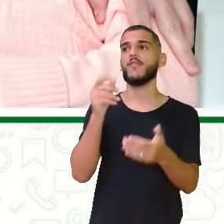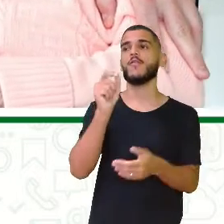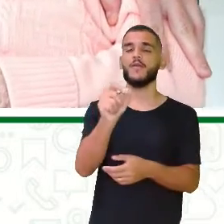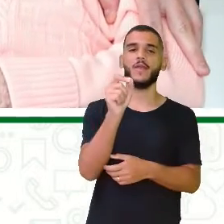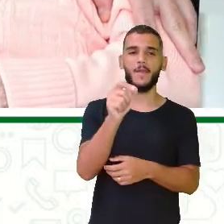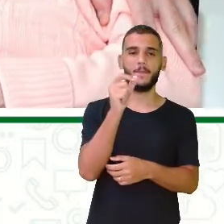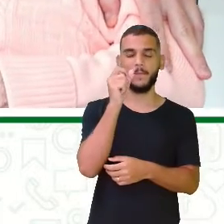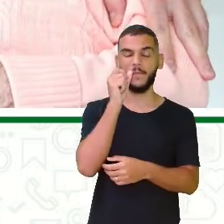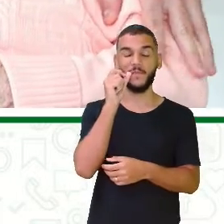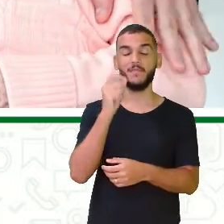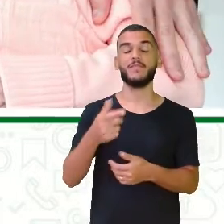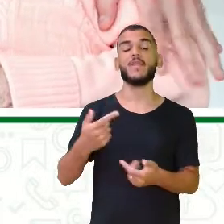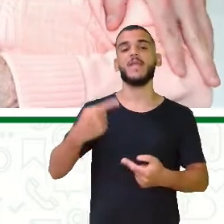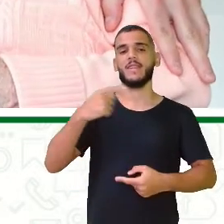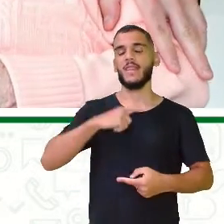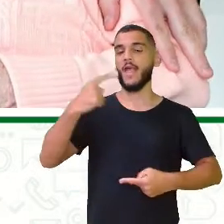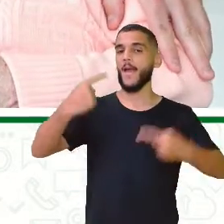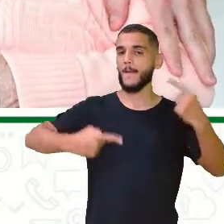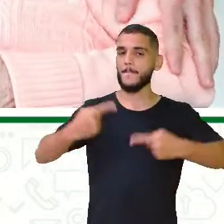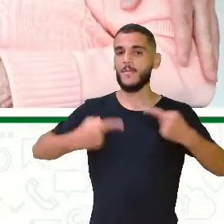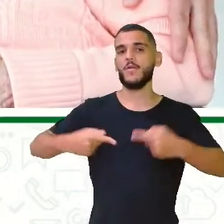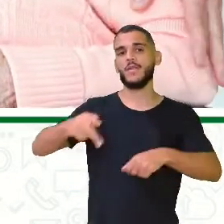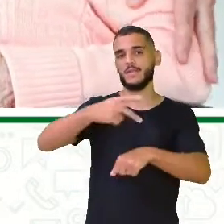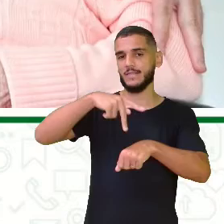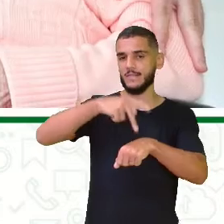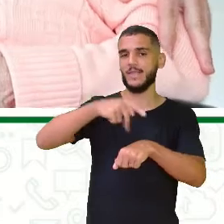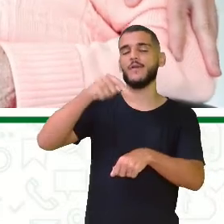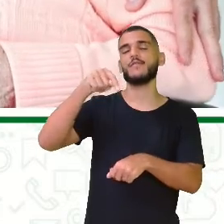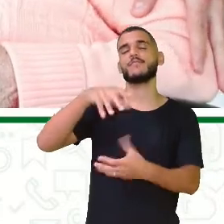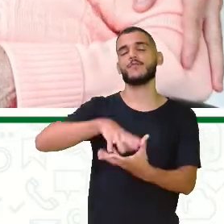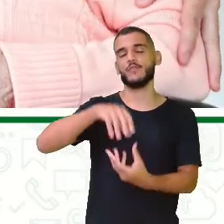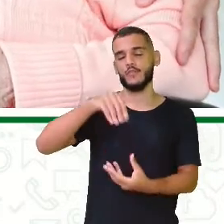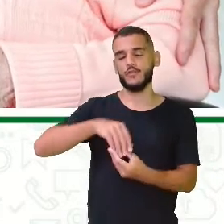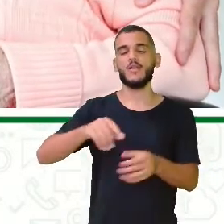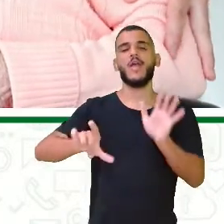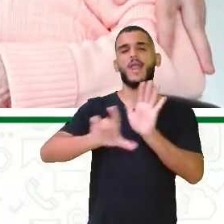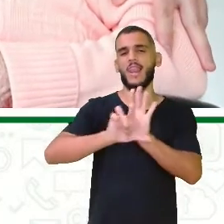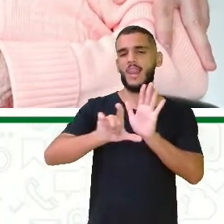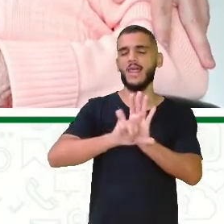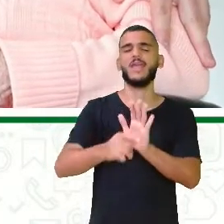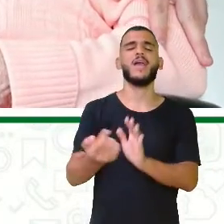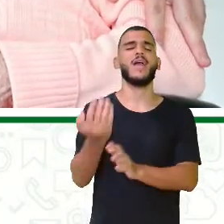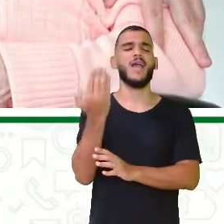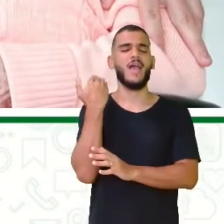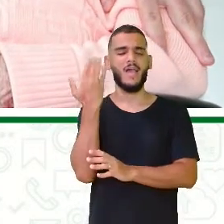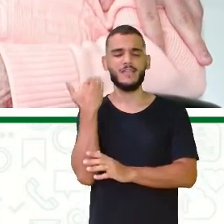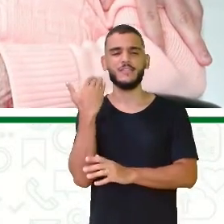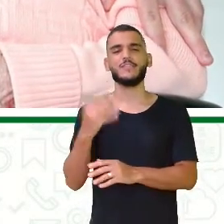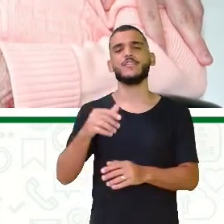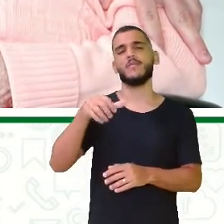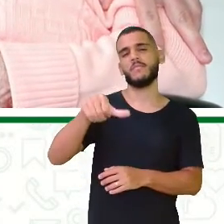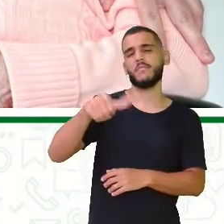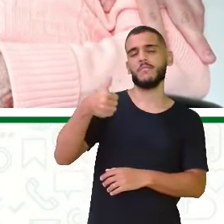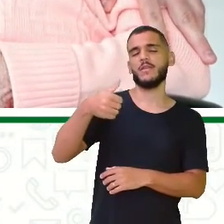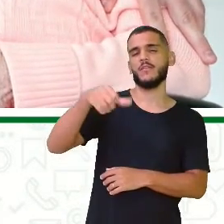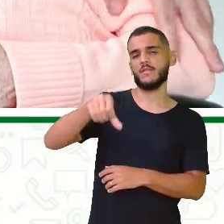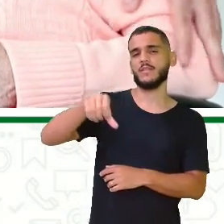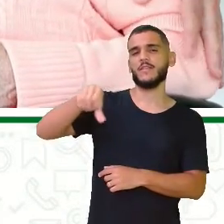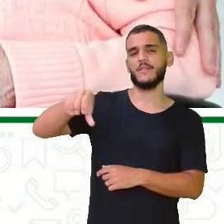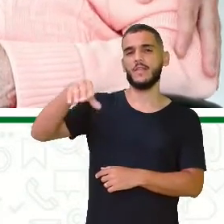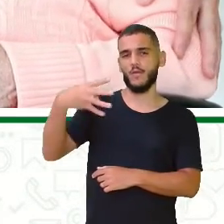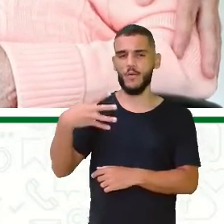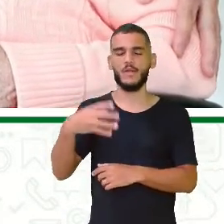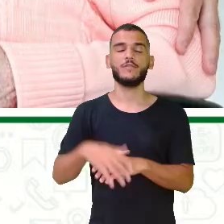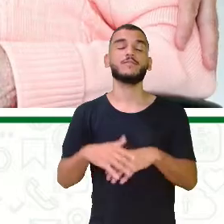que a Política Nacional do Idoso, que é a lei antiga de 1994, que dava garantias à terceira idade.